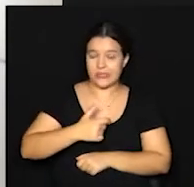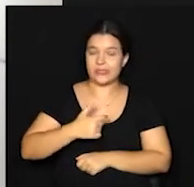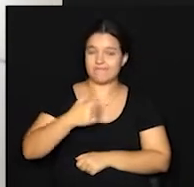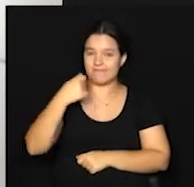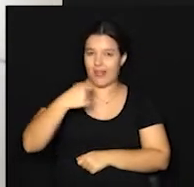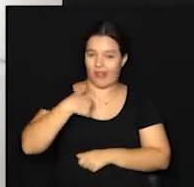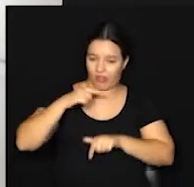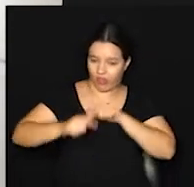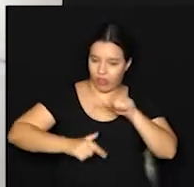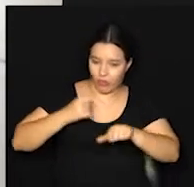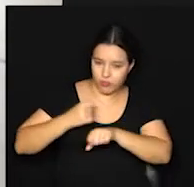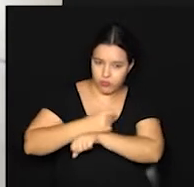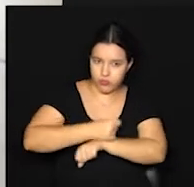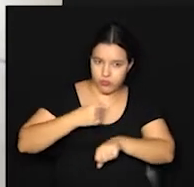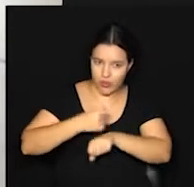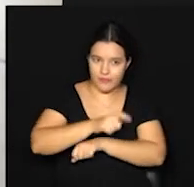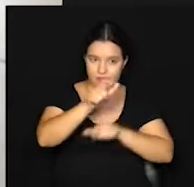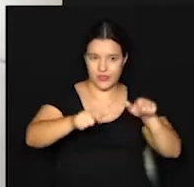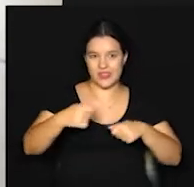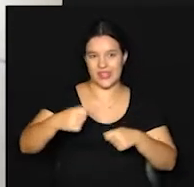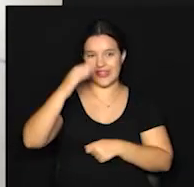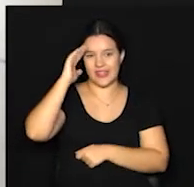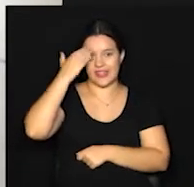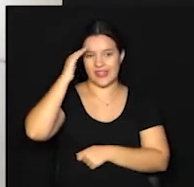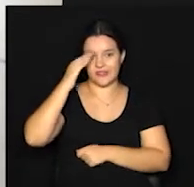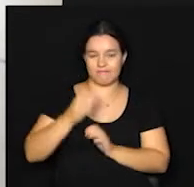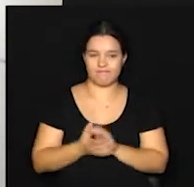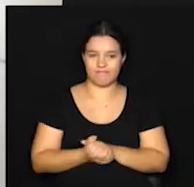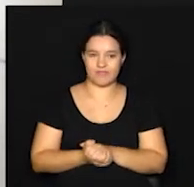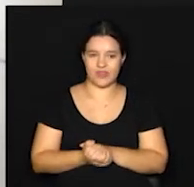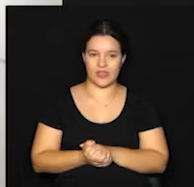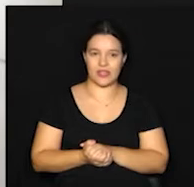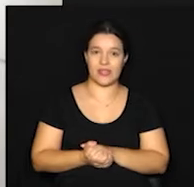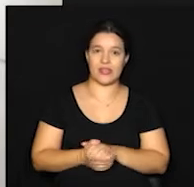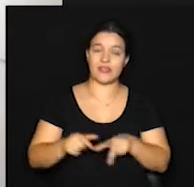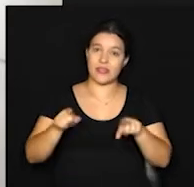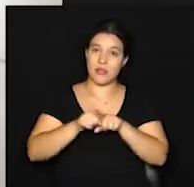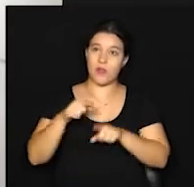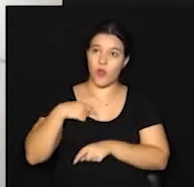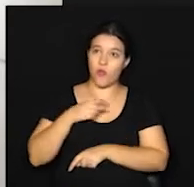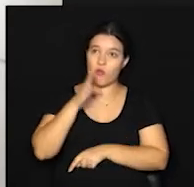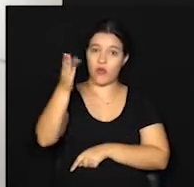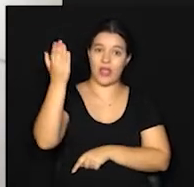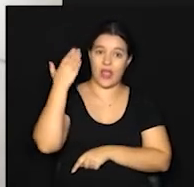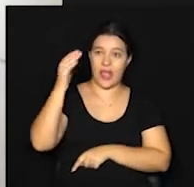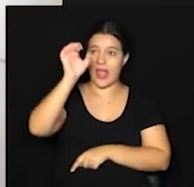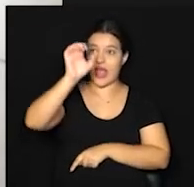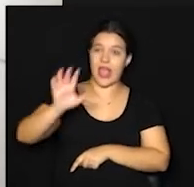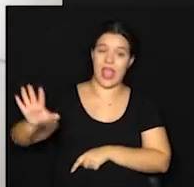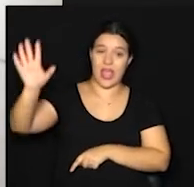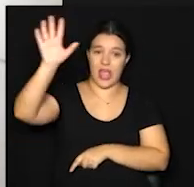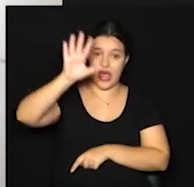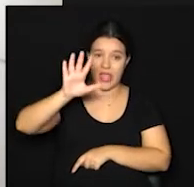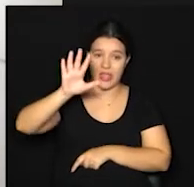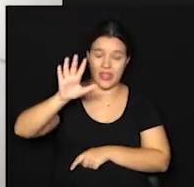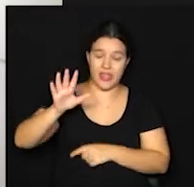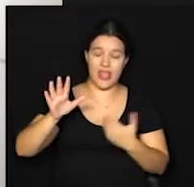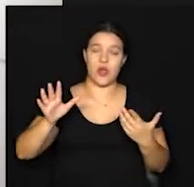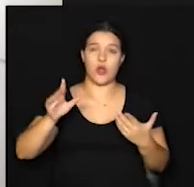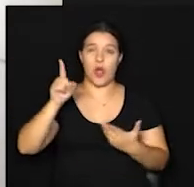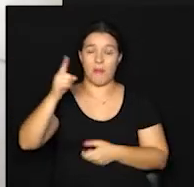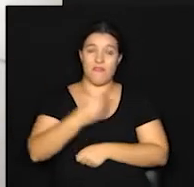Tá. A vantagem é que eu fui numa época que a Europa vivia um momento muito bom, né? Eu fui antes da crise, do boom